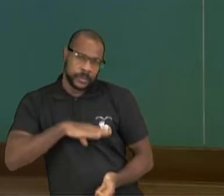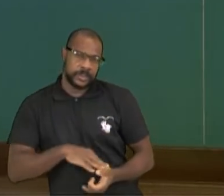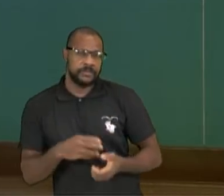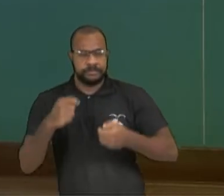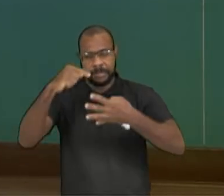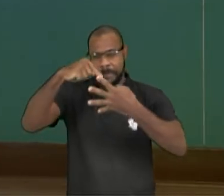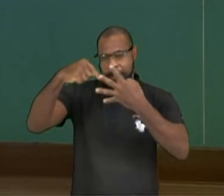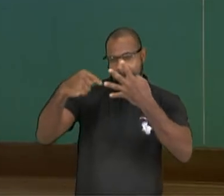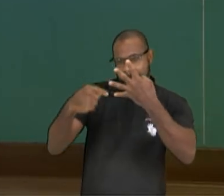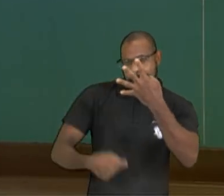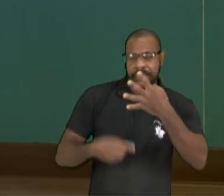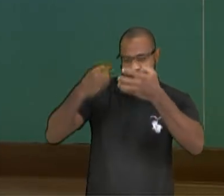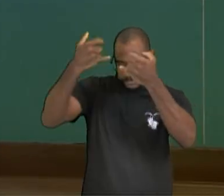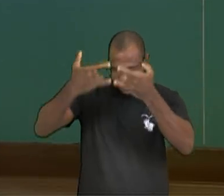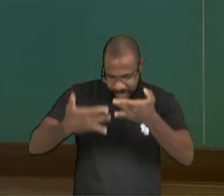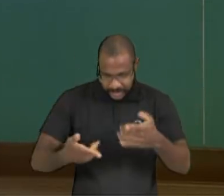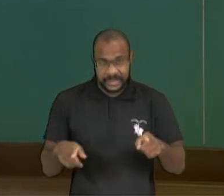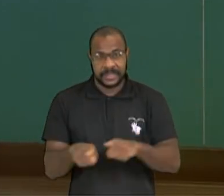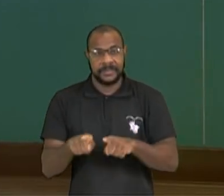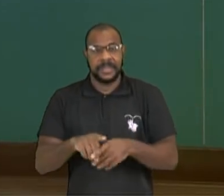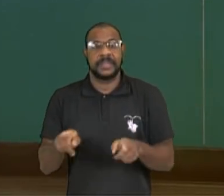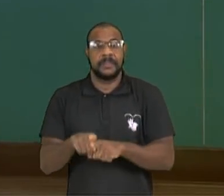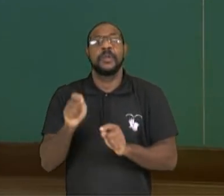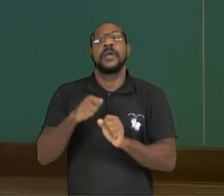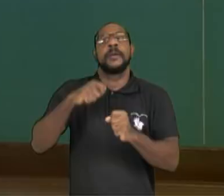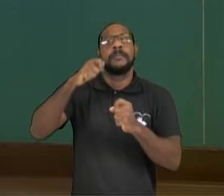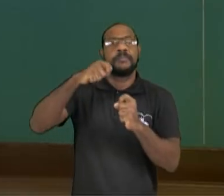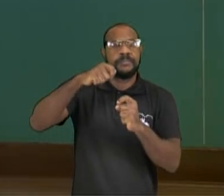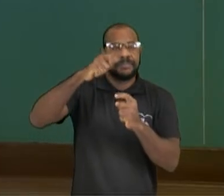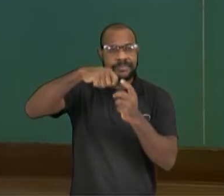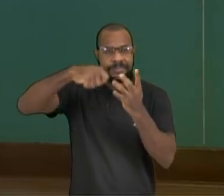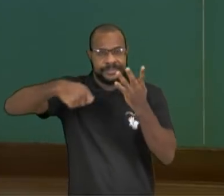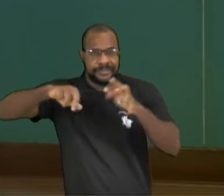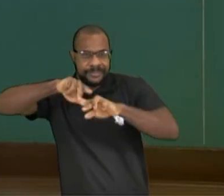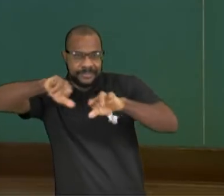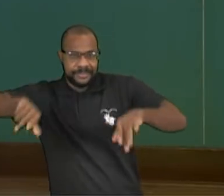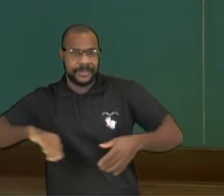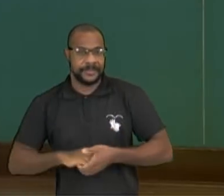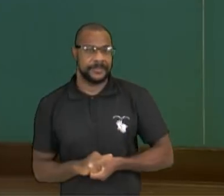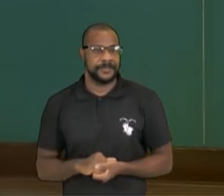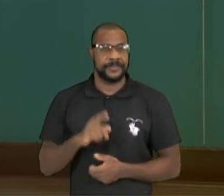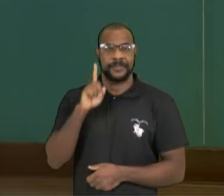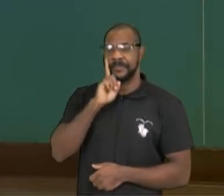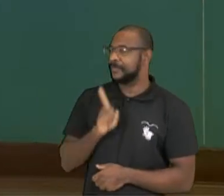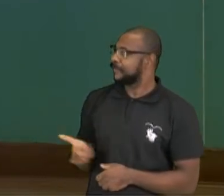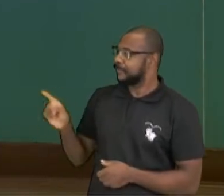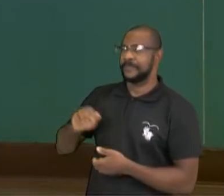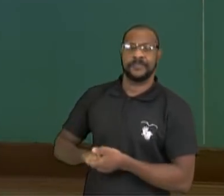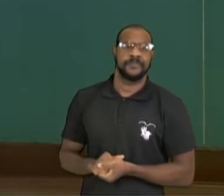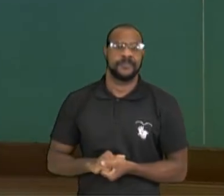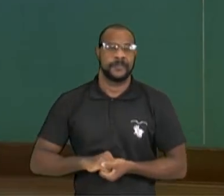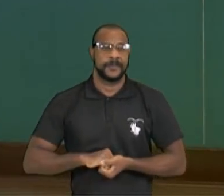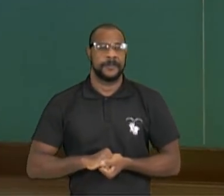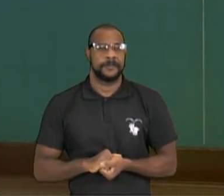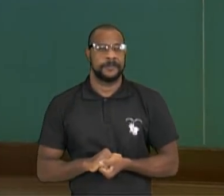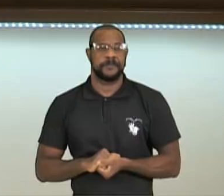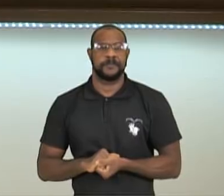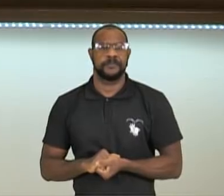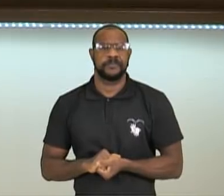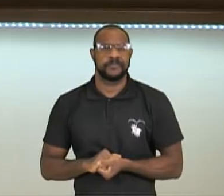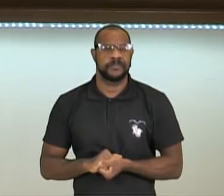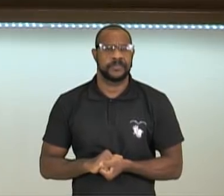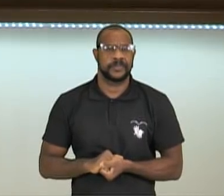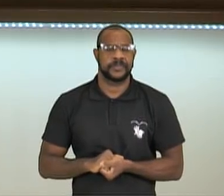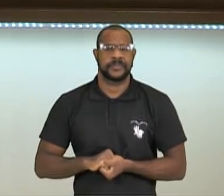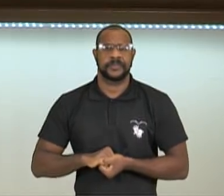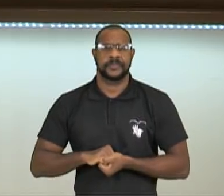E vamos falar um pouquinho sobre os Days of the Week. Let's go? What are the days of the week?